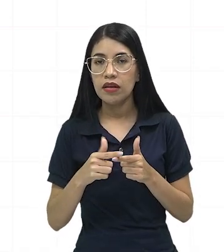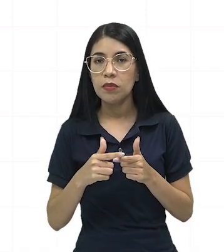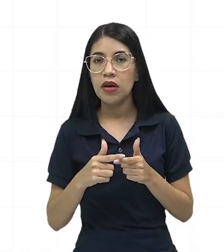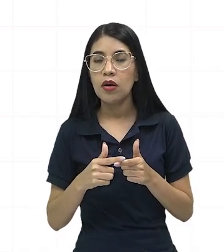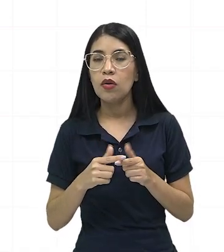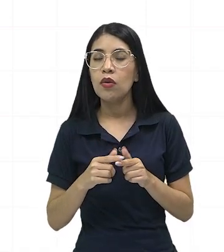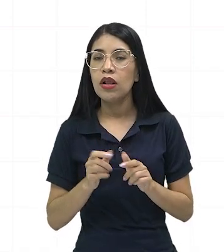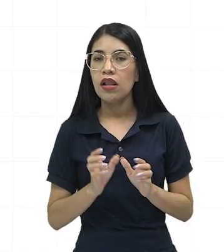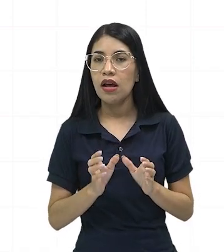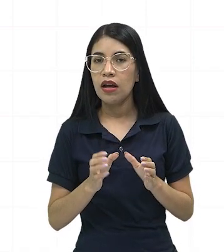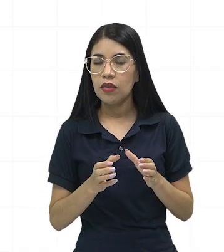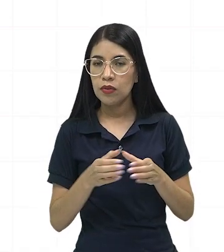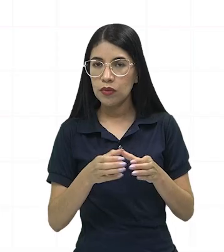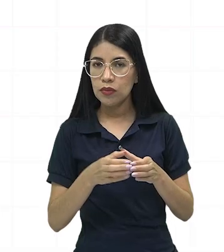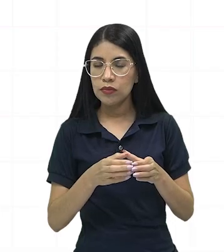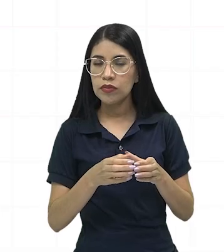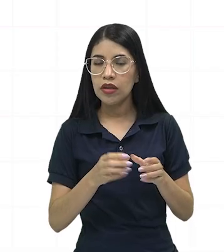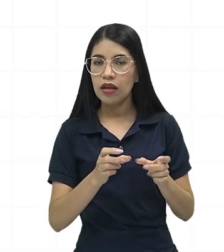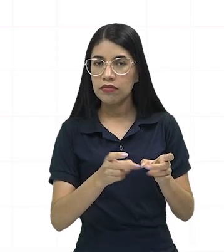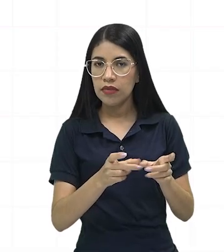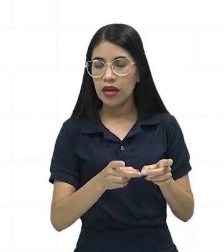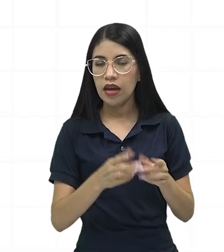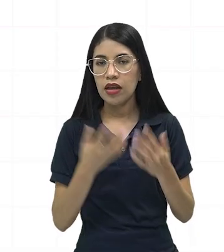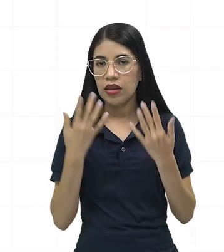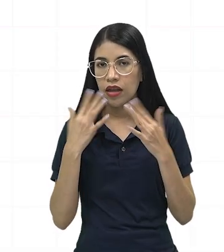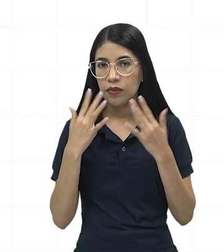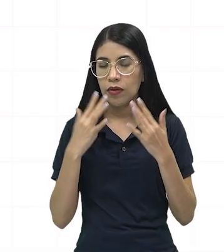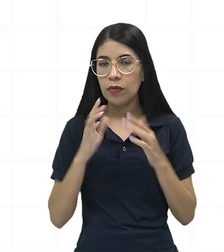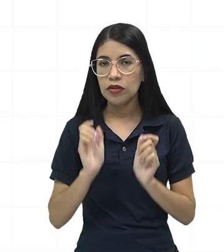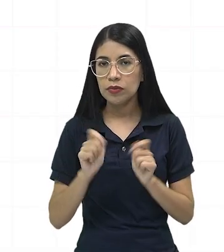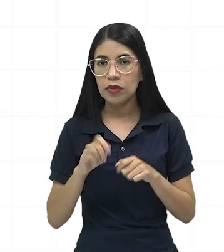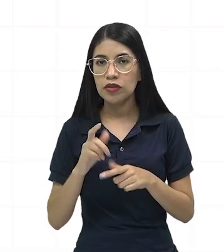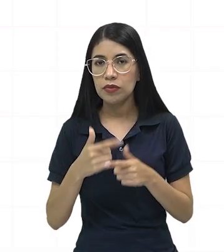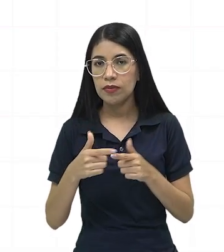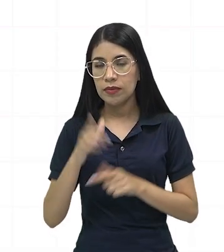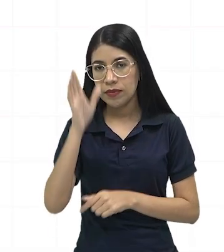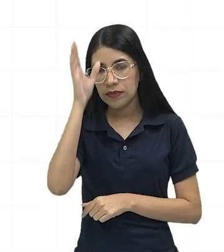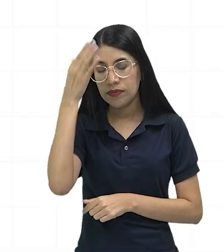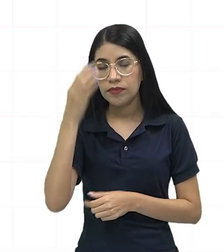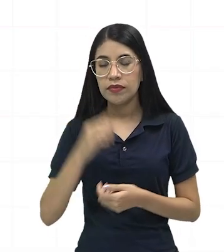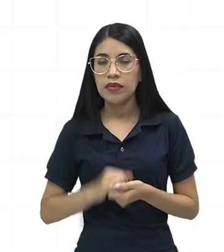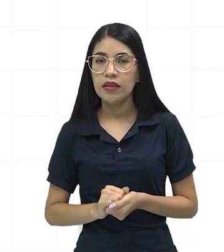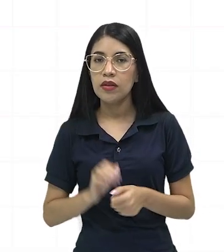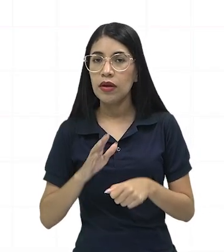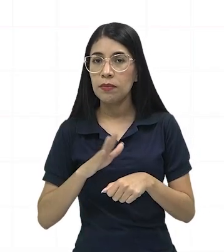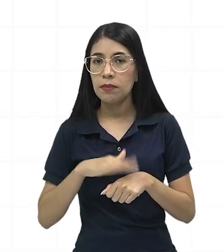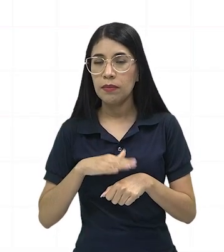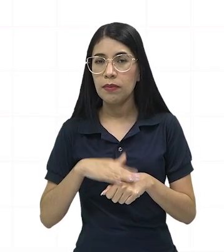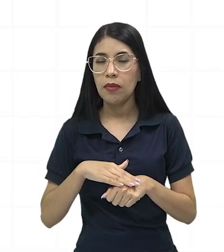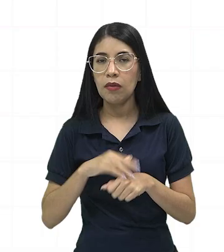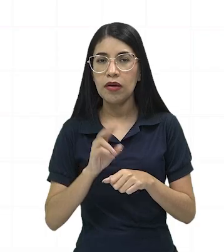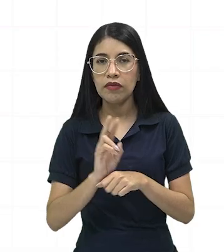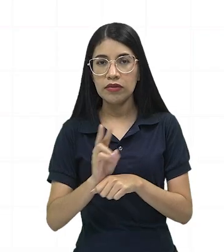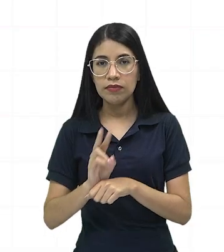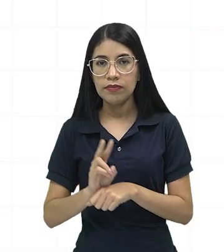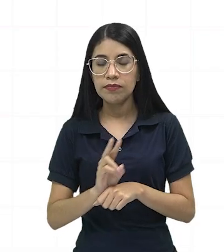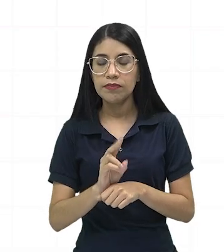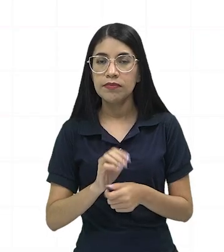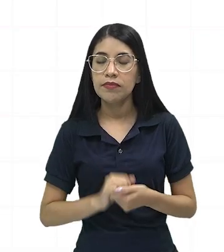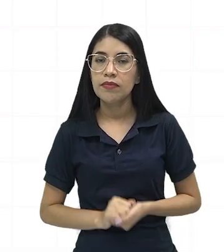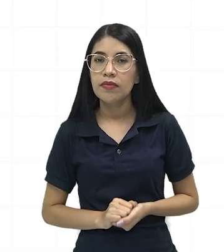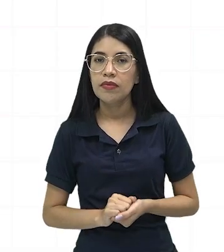o corrigirá naturalmente, ou seja, é autorregulador.